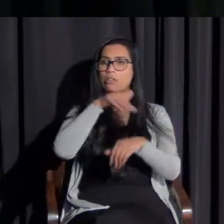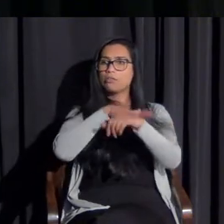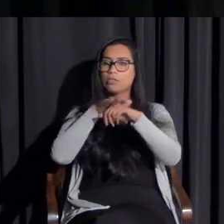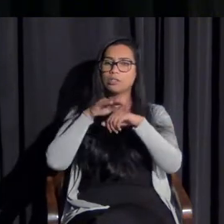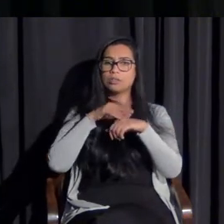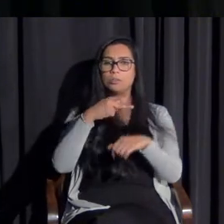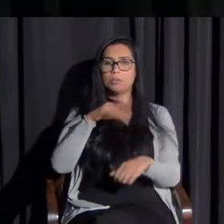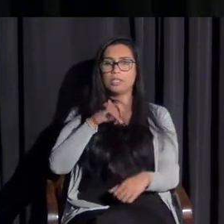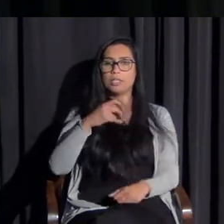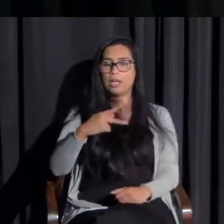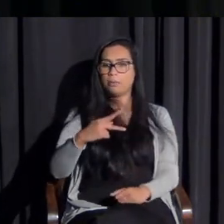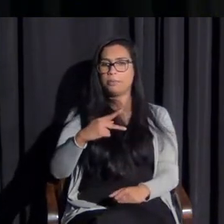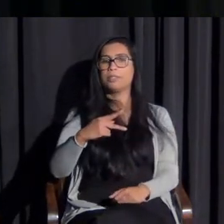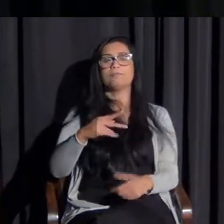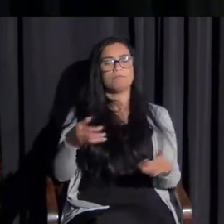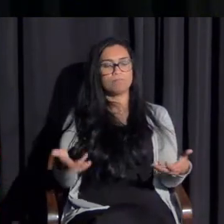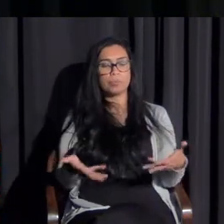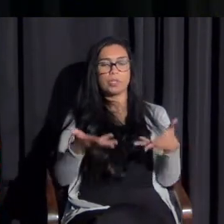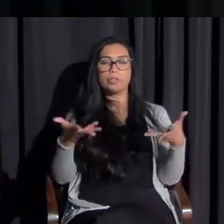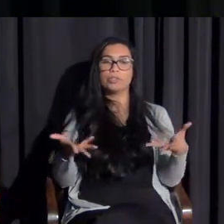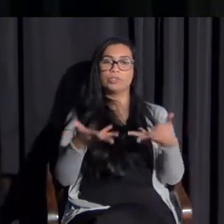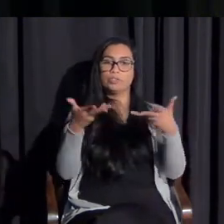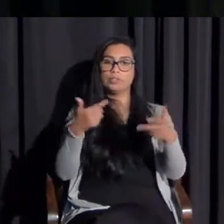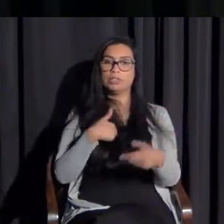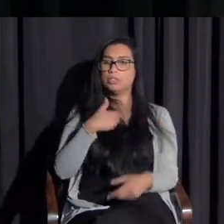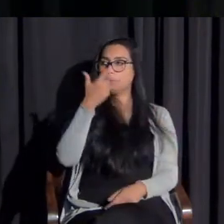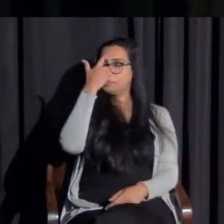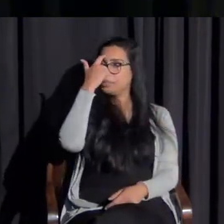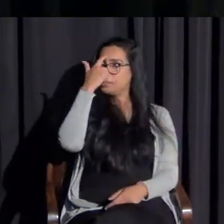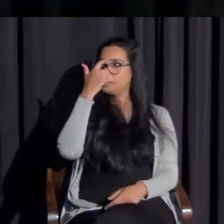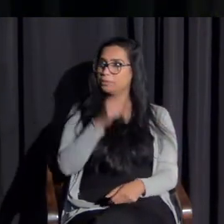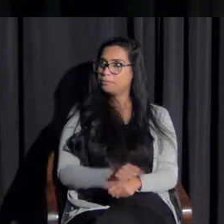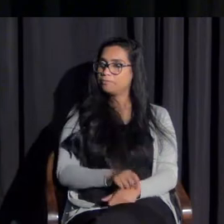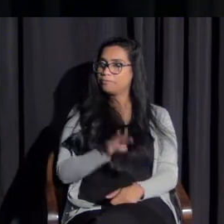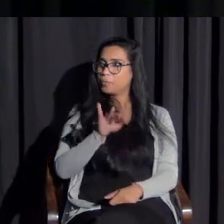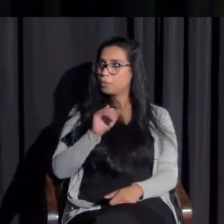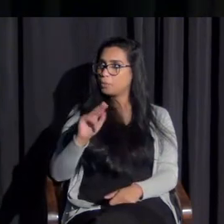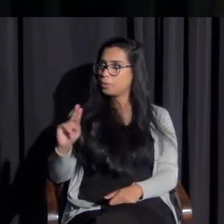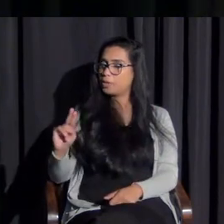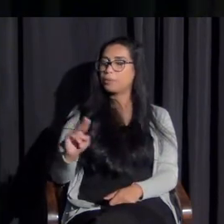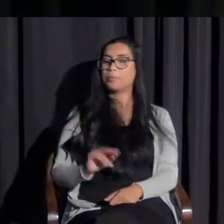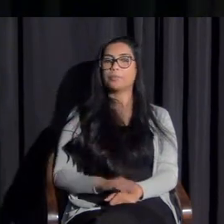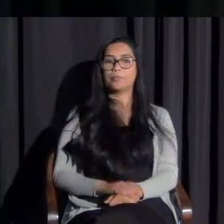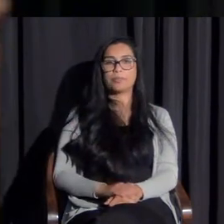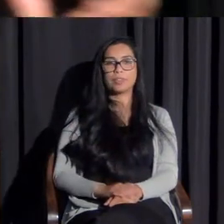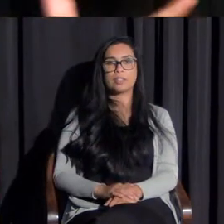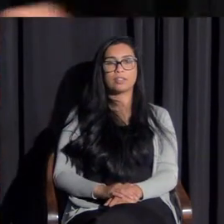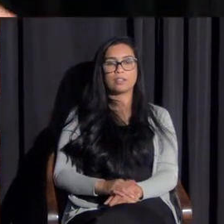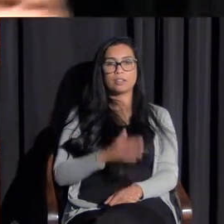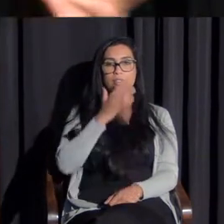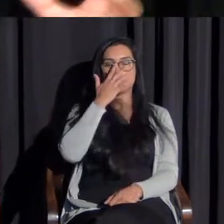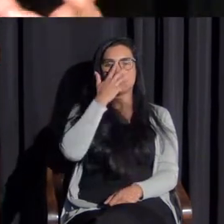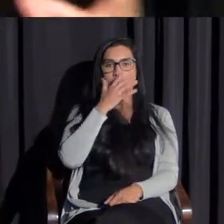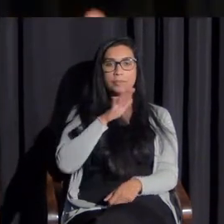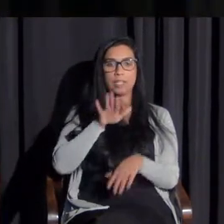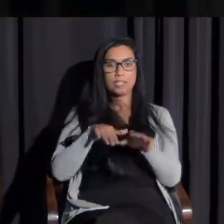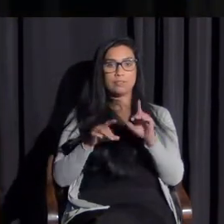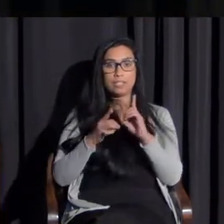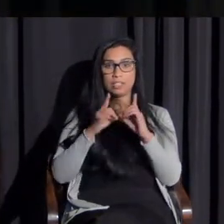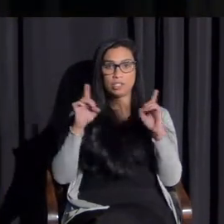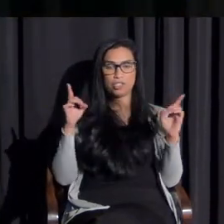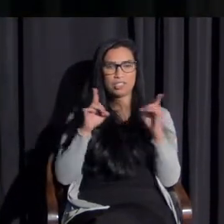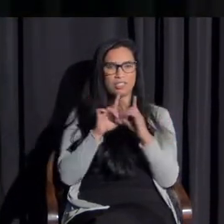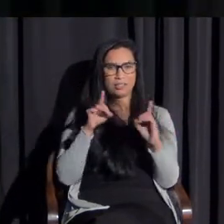PIA esteve ali, e fiquei pensando aqui, o Will e a Elaine, o quanto eu fui caindo nessas dinâmicas